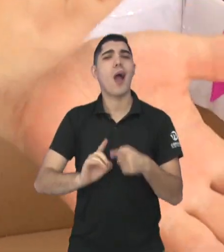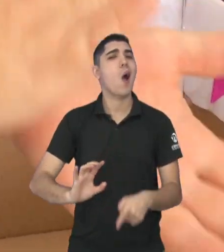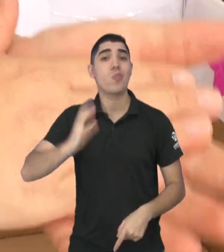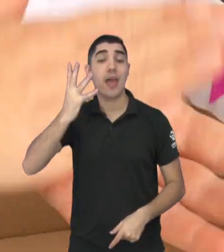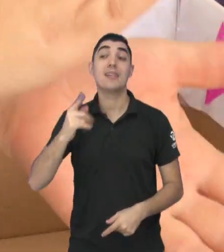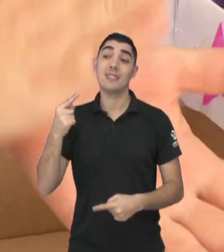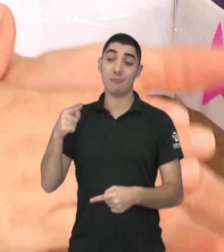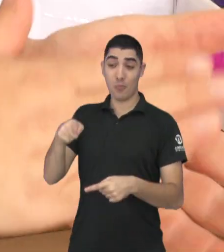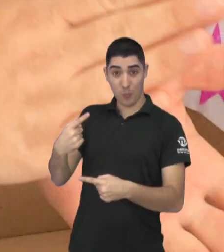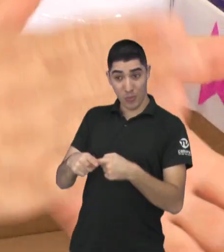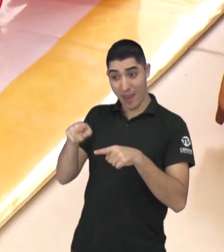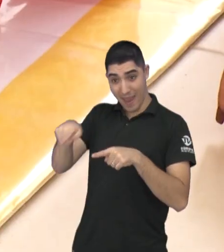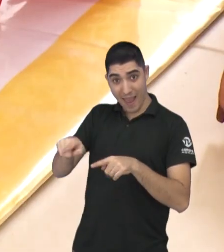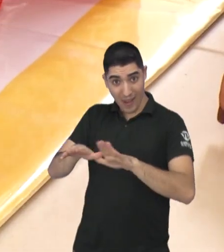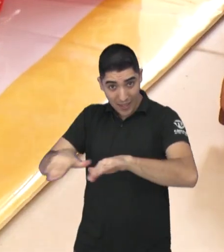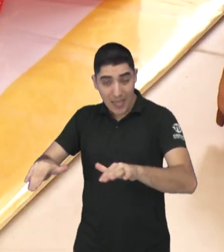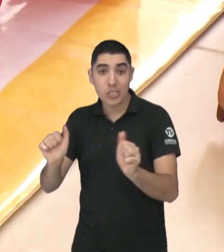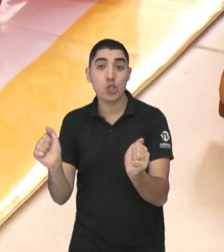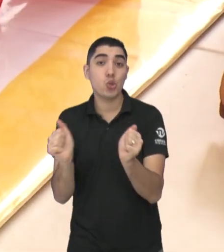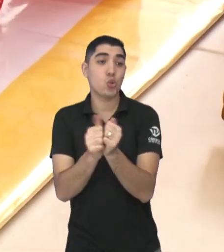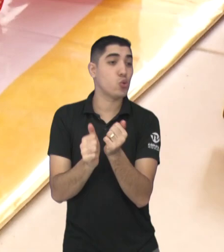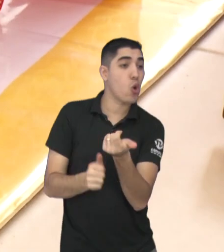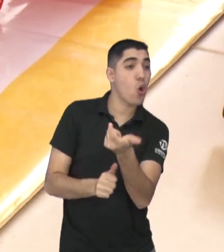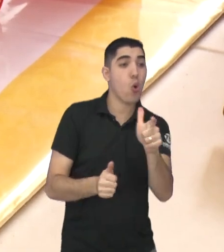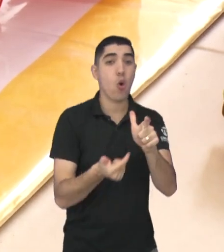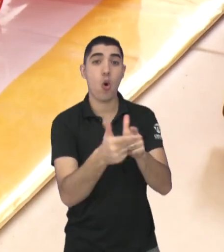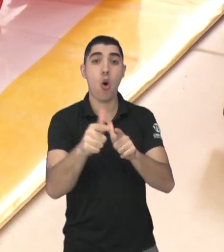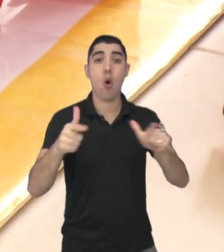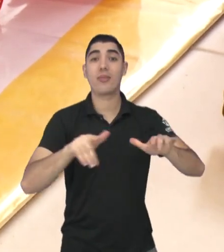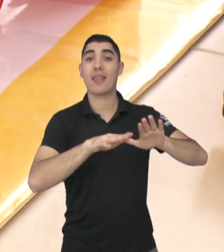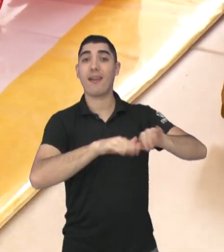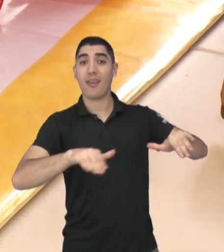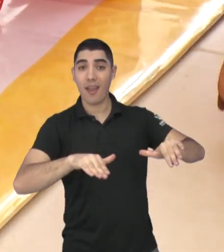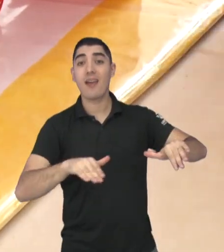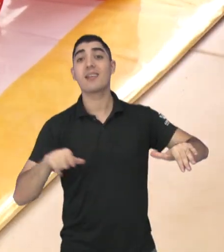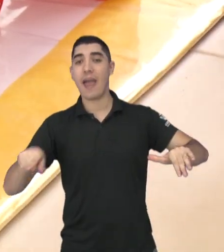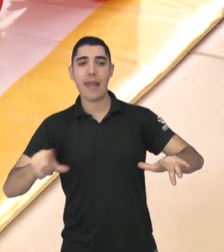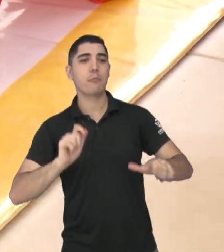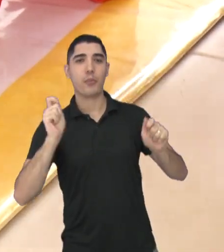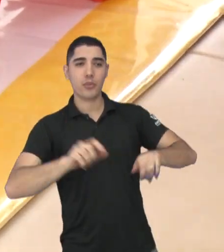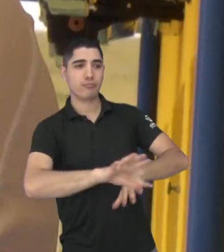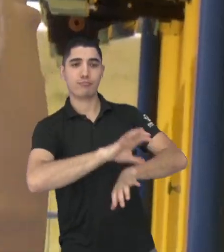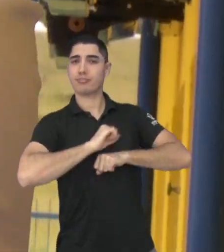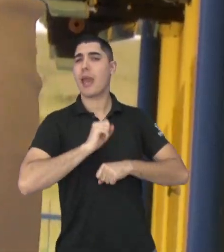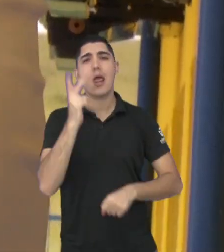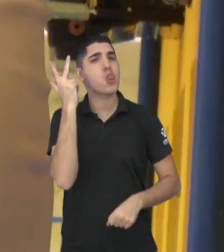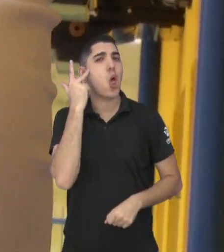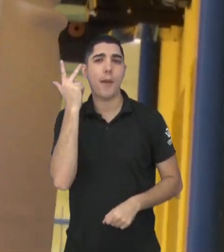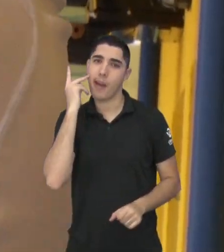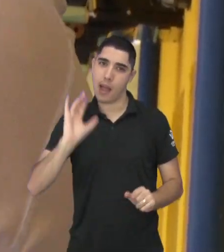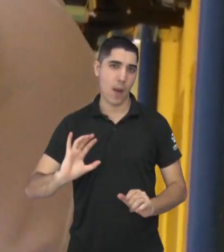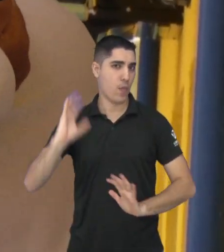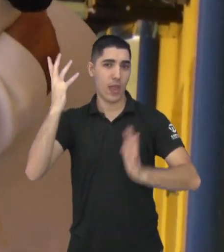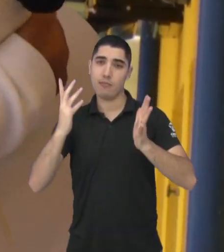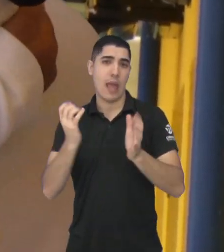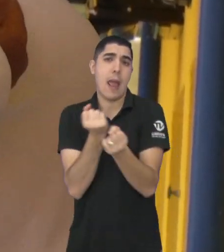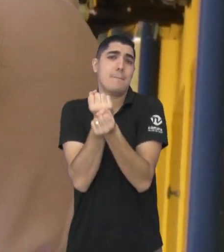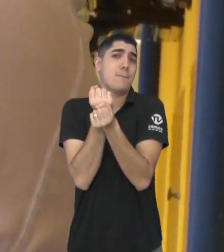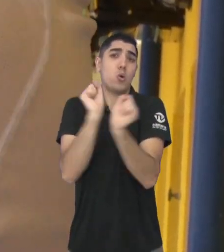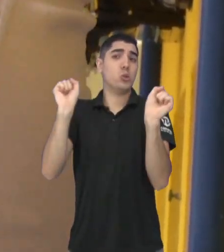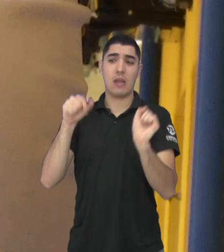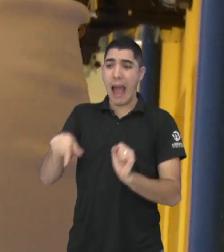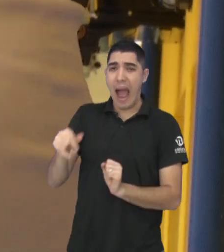aumenta a exposição delas a agentes patogênicos comuns da faixa etária. É praticamente